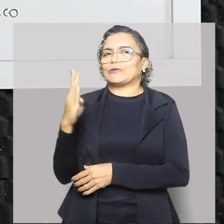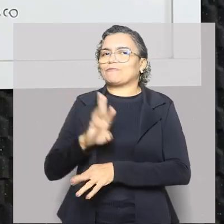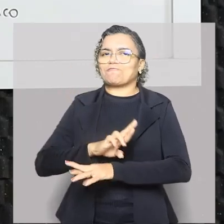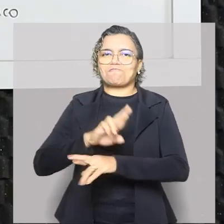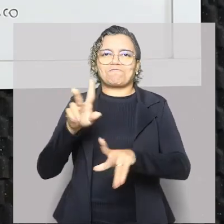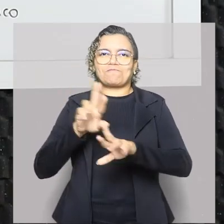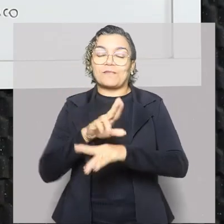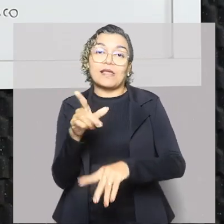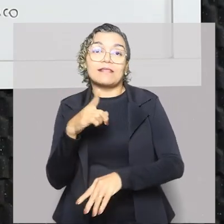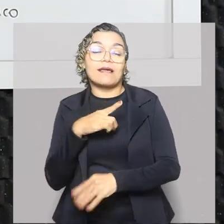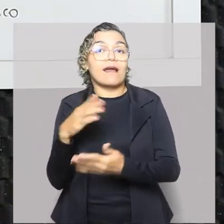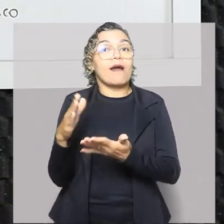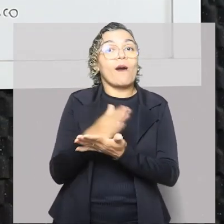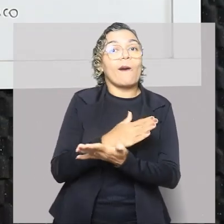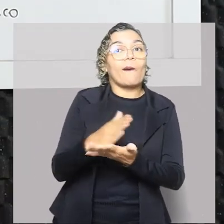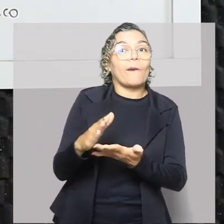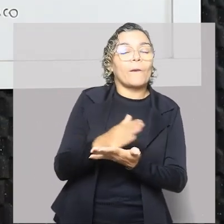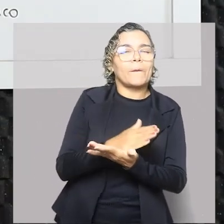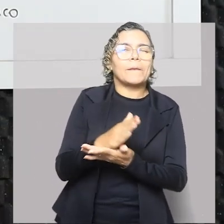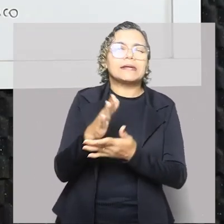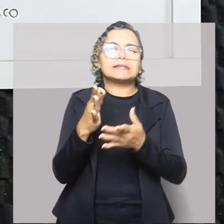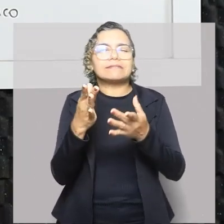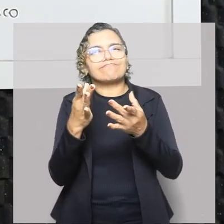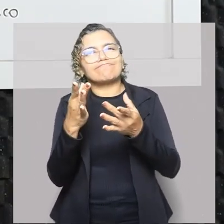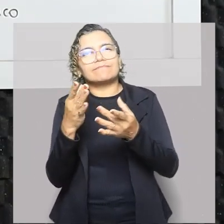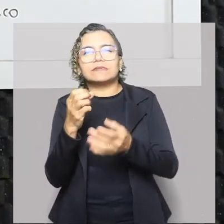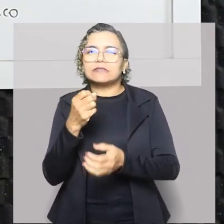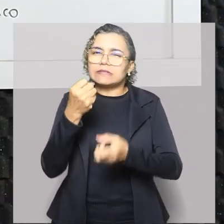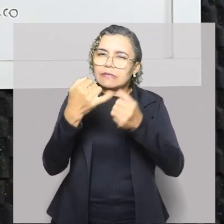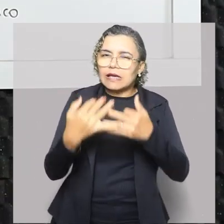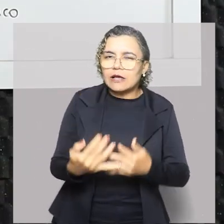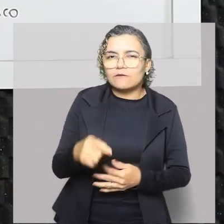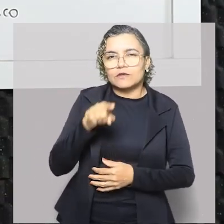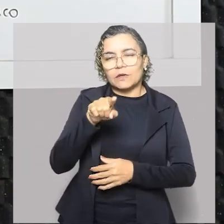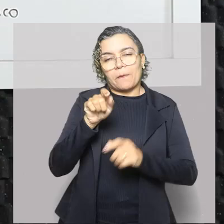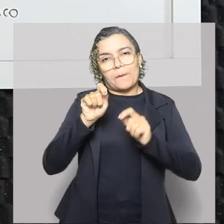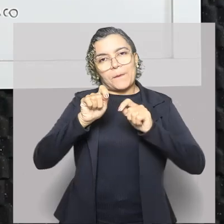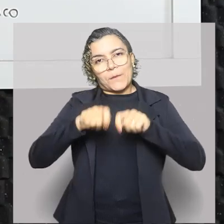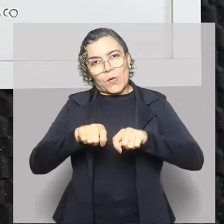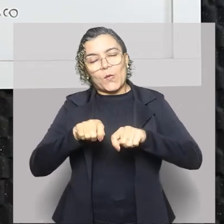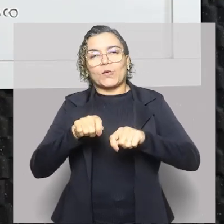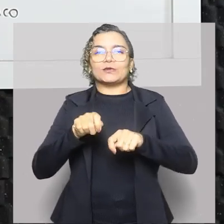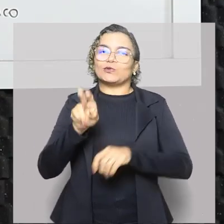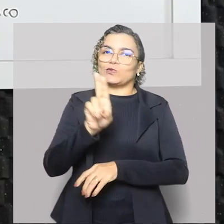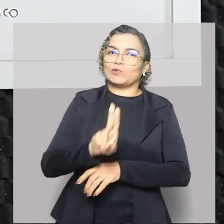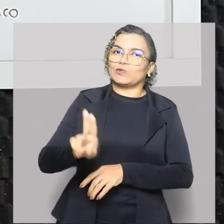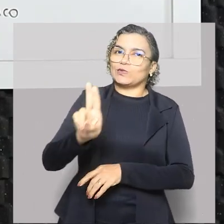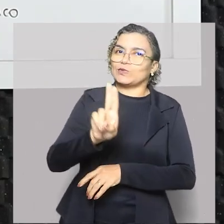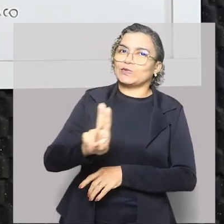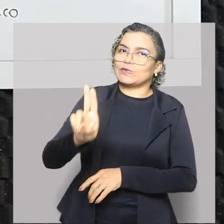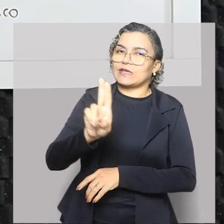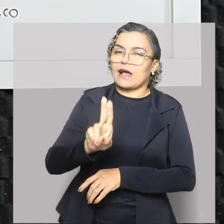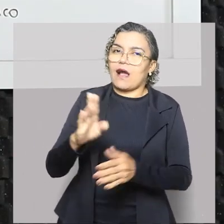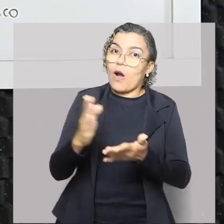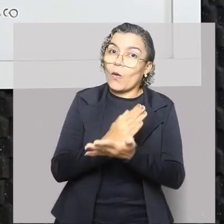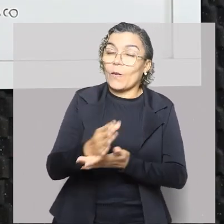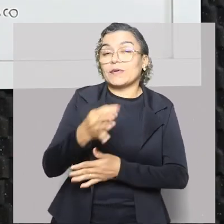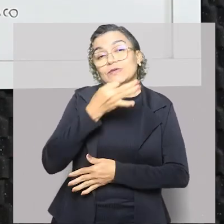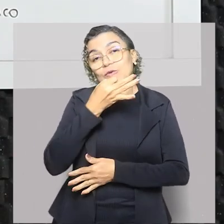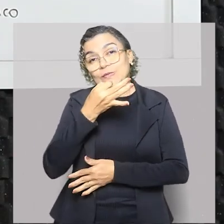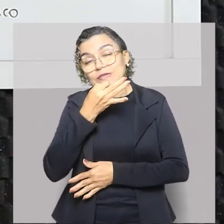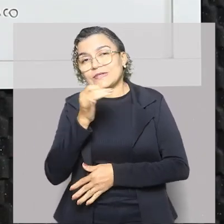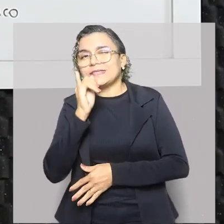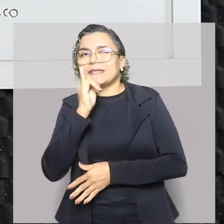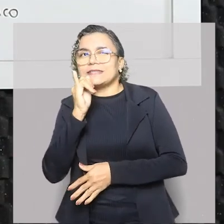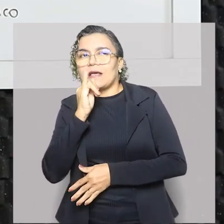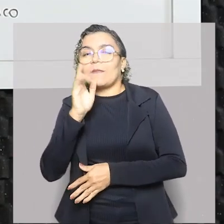verdade, a gente tem ali algumas justificativas que você pode utilizar para, né, fazer essa classificação.